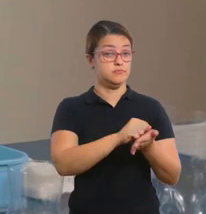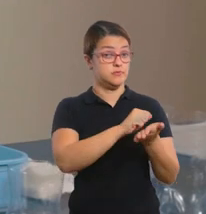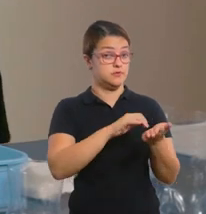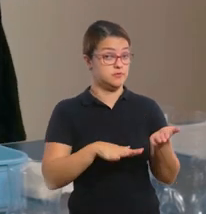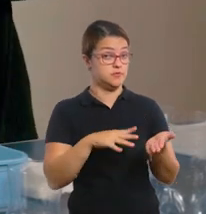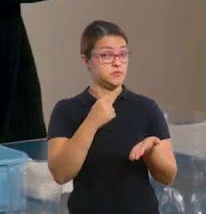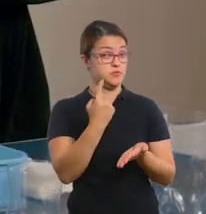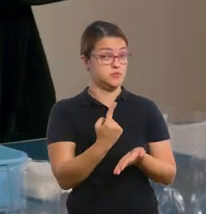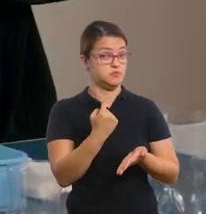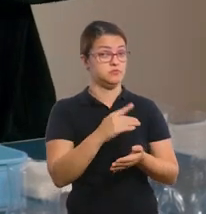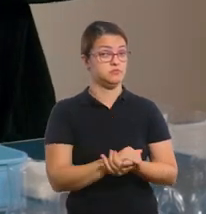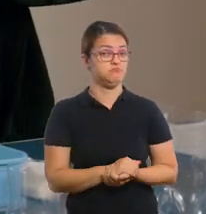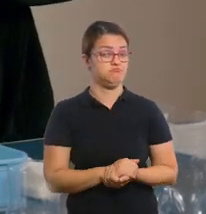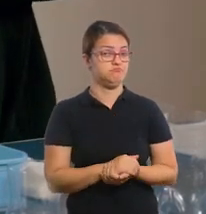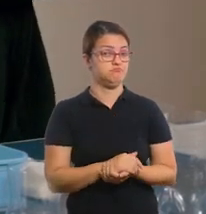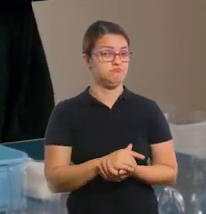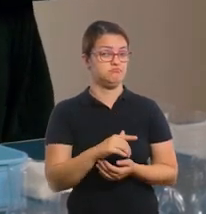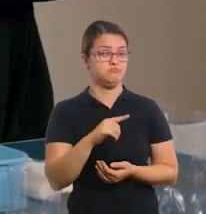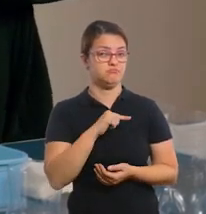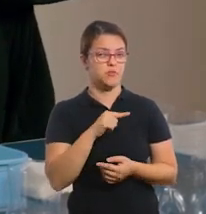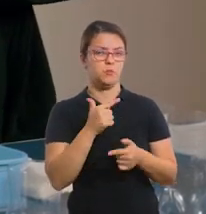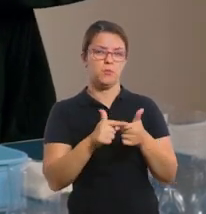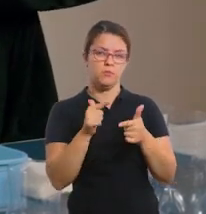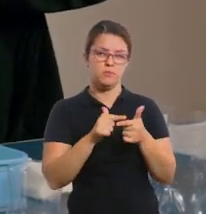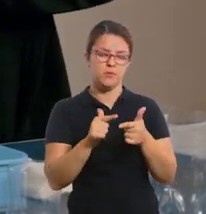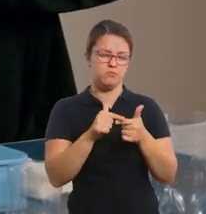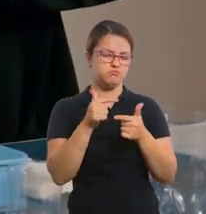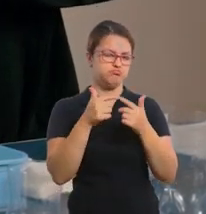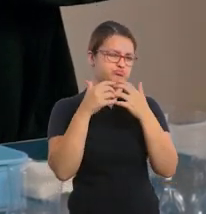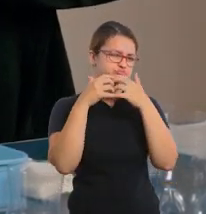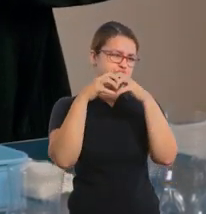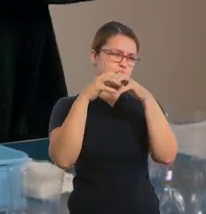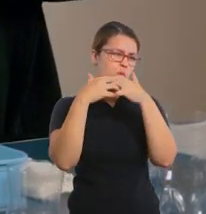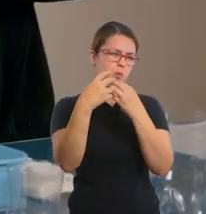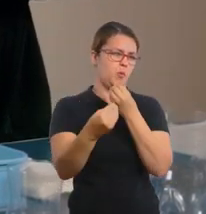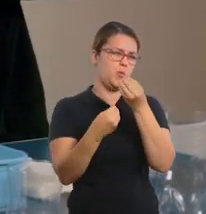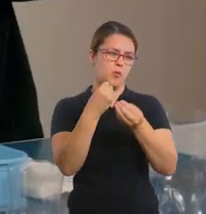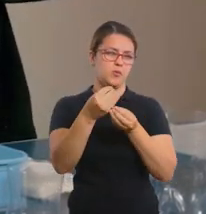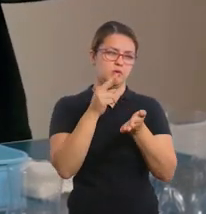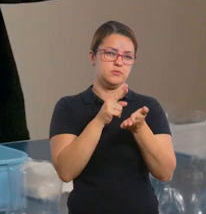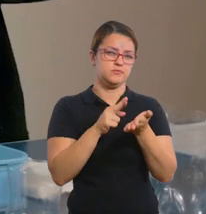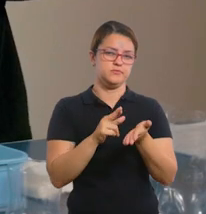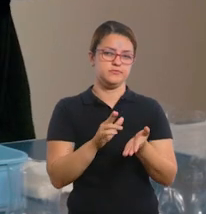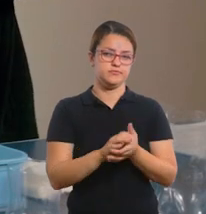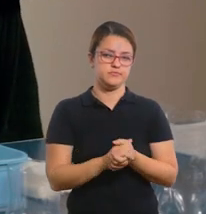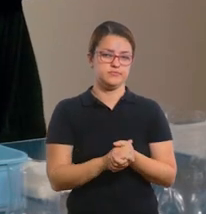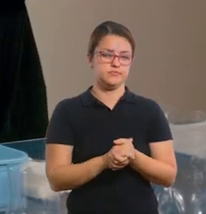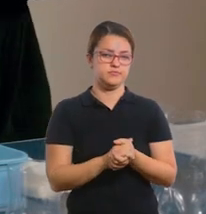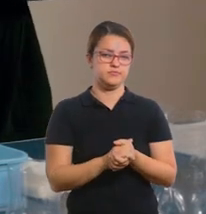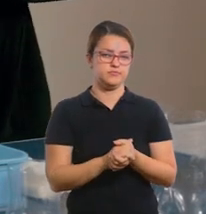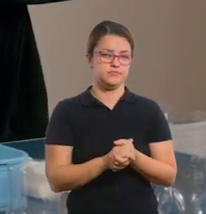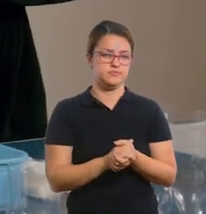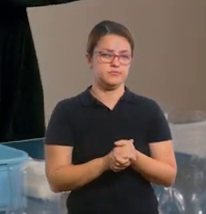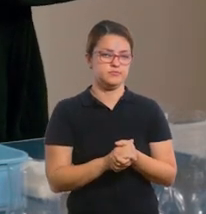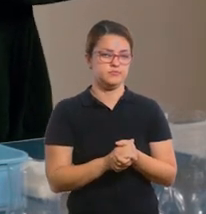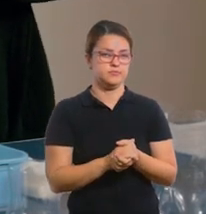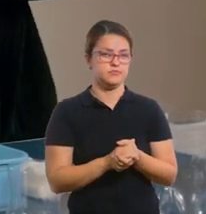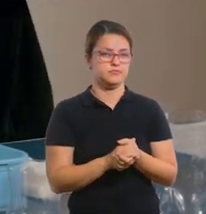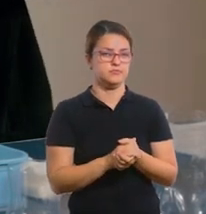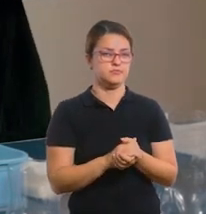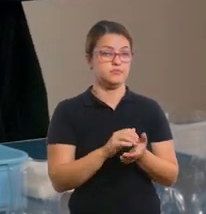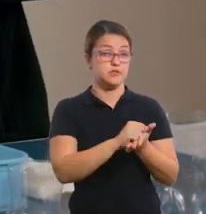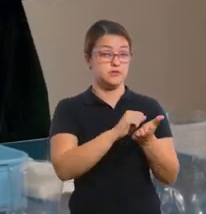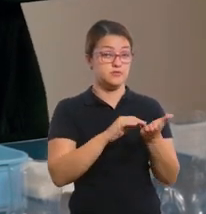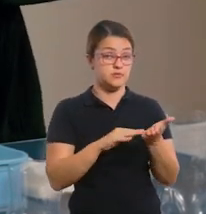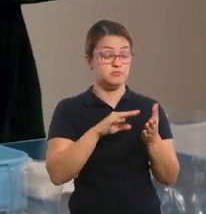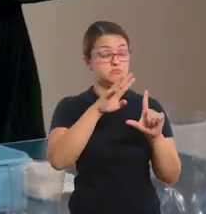Na atividade 1, nós temos já um probleminha para pensar. Como realizar? Para realizar o item 1 da atividade 1,